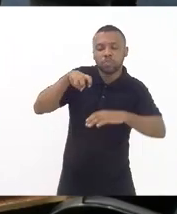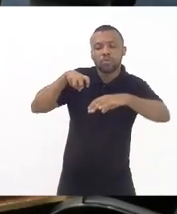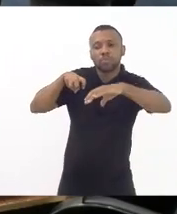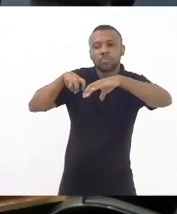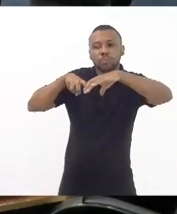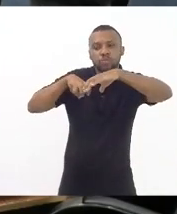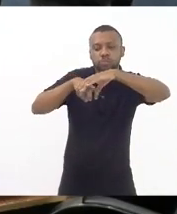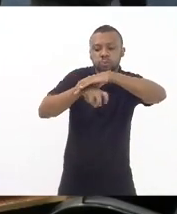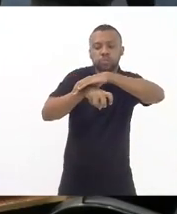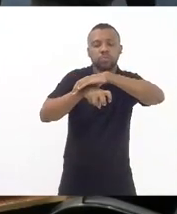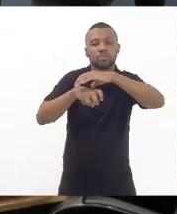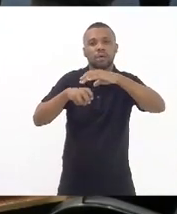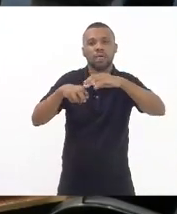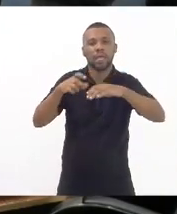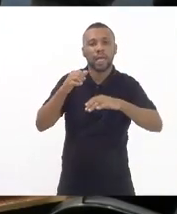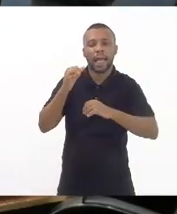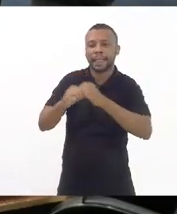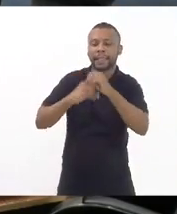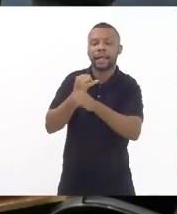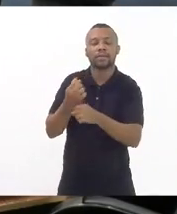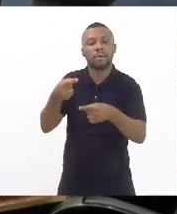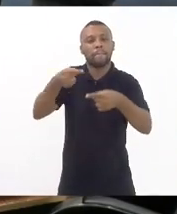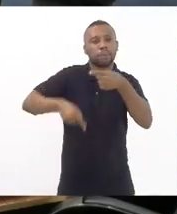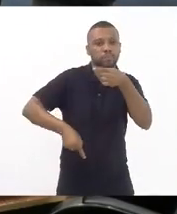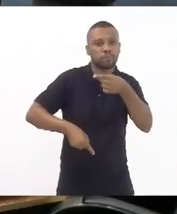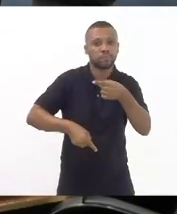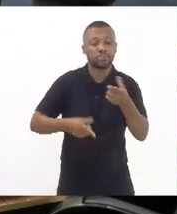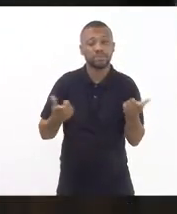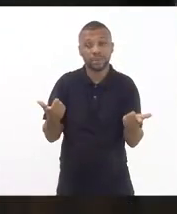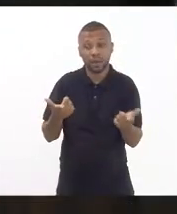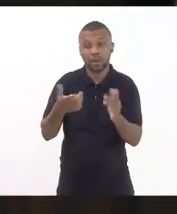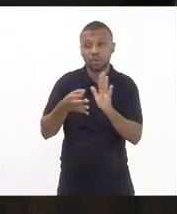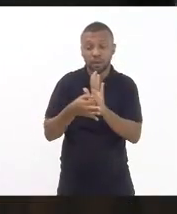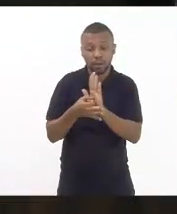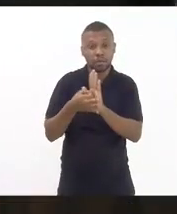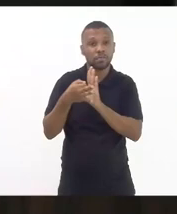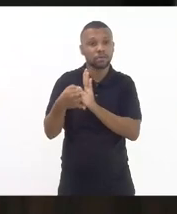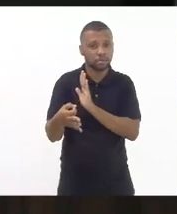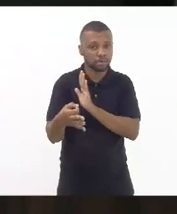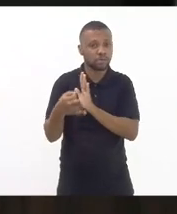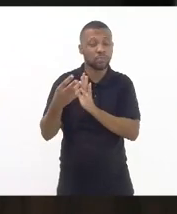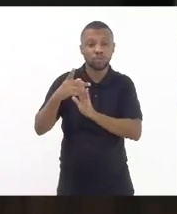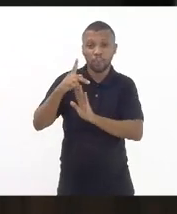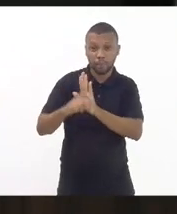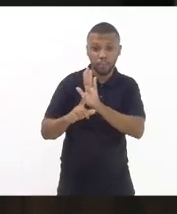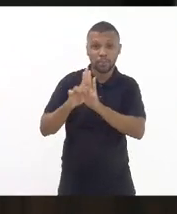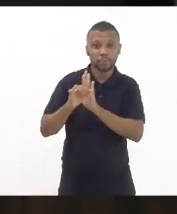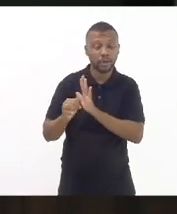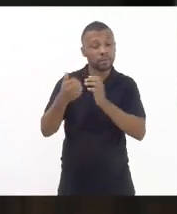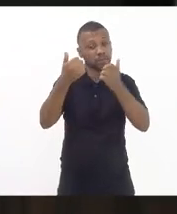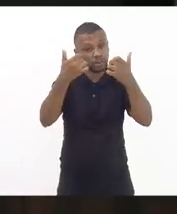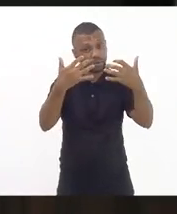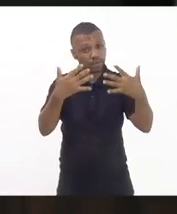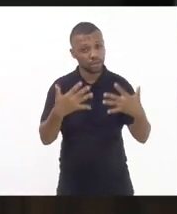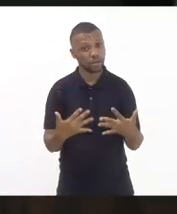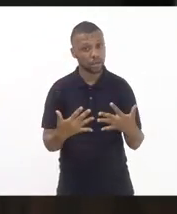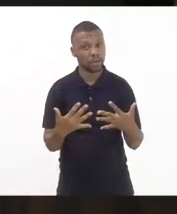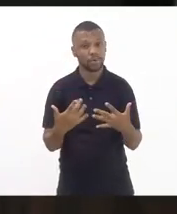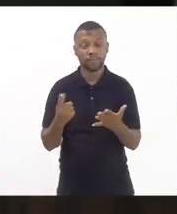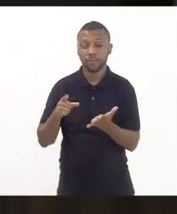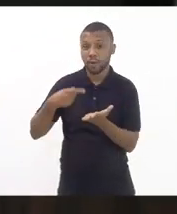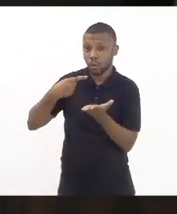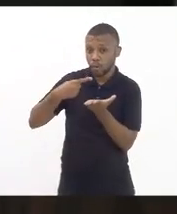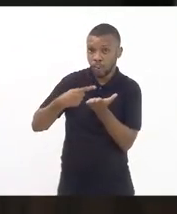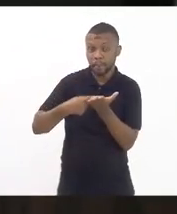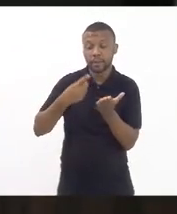me chamou. Eu preciso que já Vossa Excelência emita o parecer dos projetos que eu cantei. Foi combinado pela